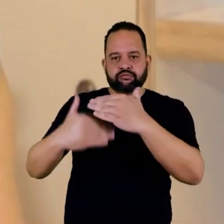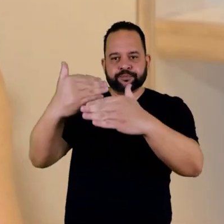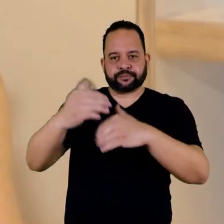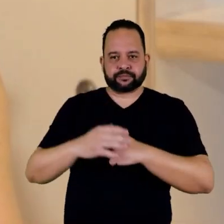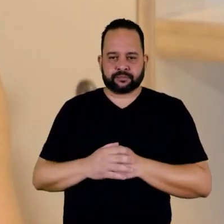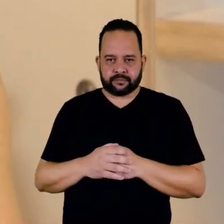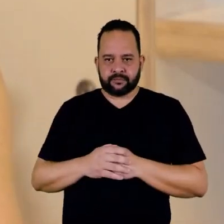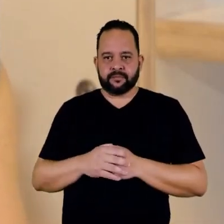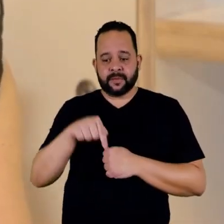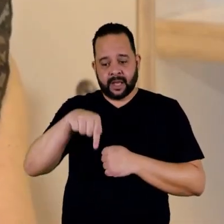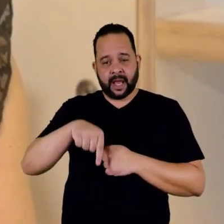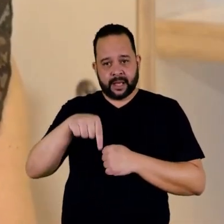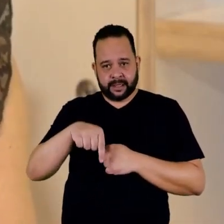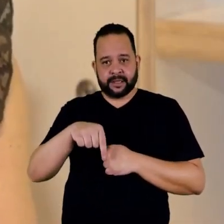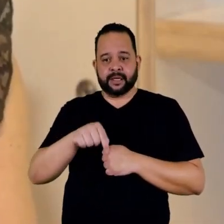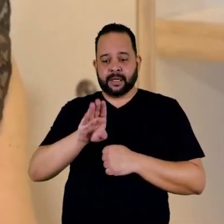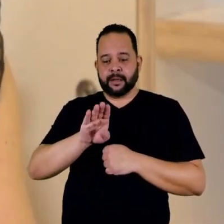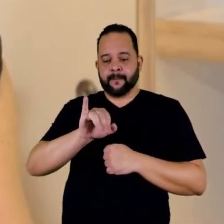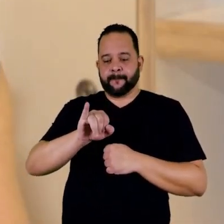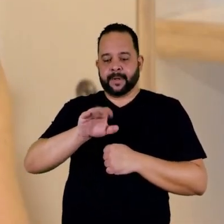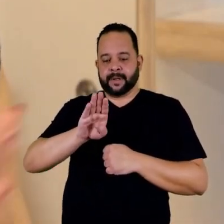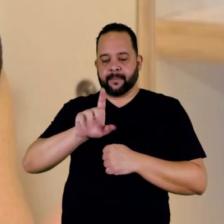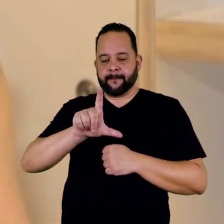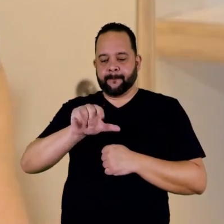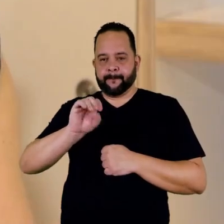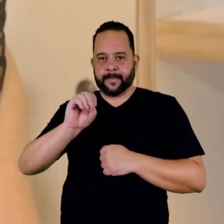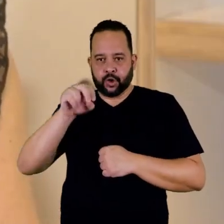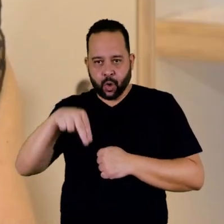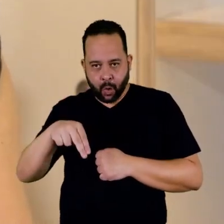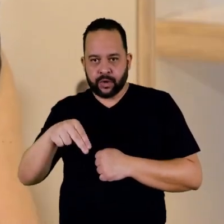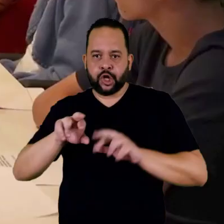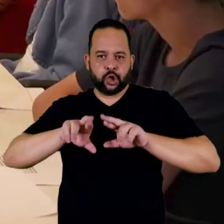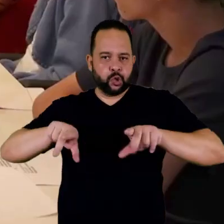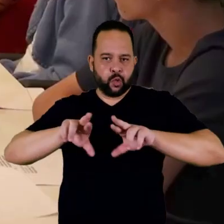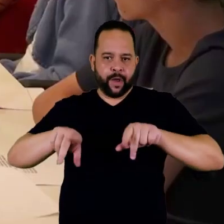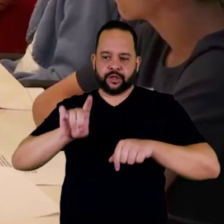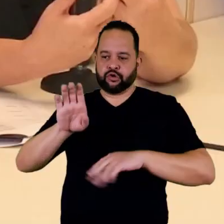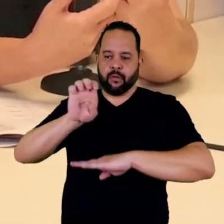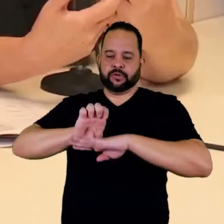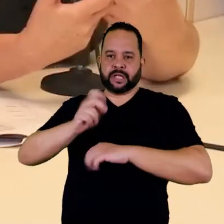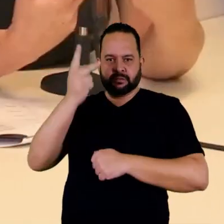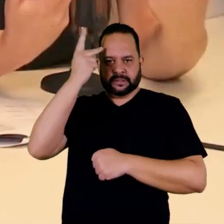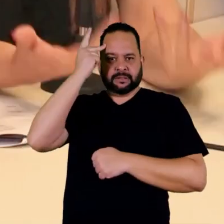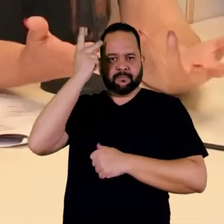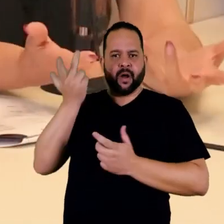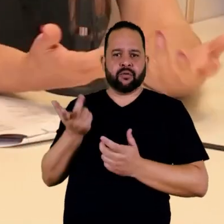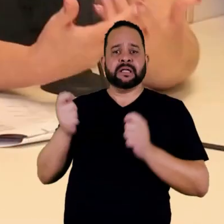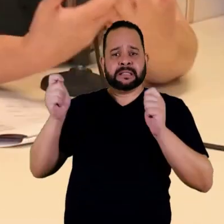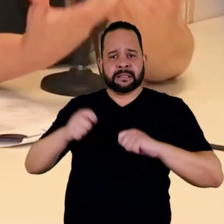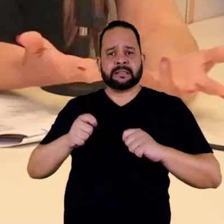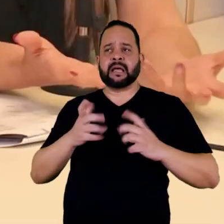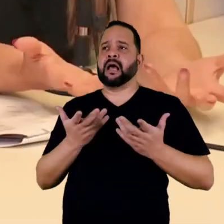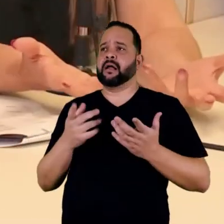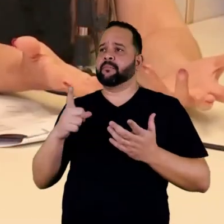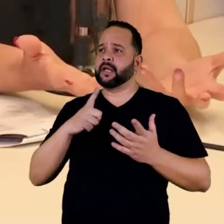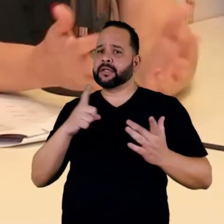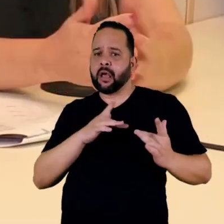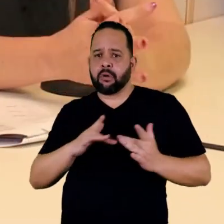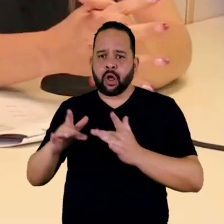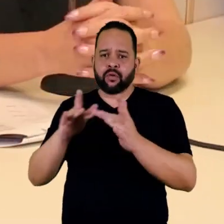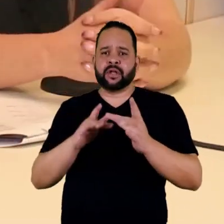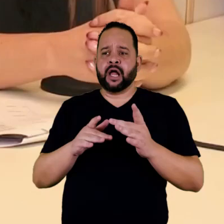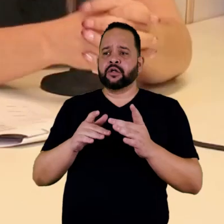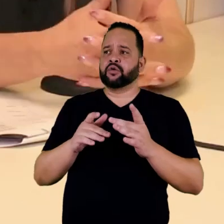biblion ela não é só pro estado de São Paulo ela ultrapassa né são eh Inúmeras pessoas de fora